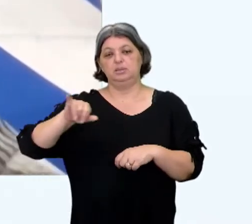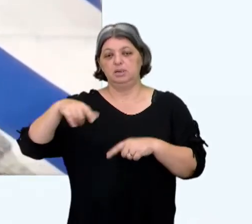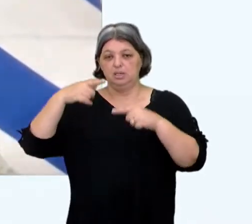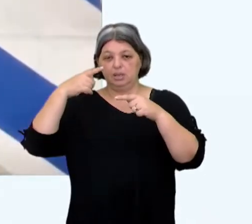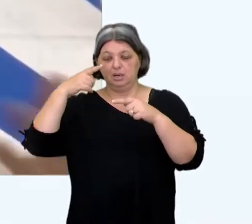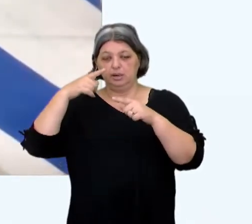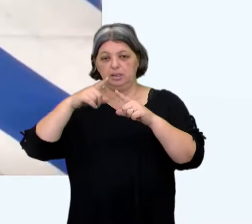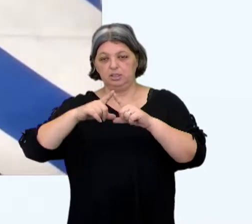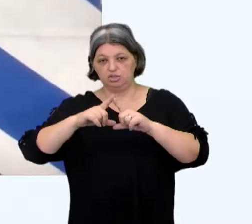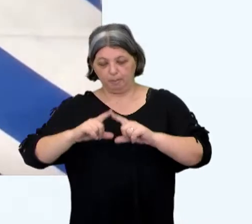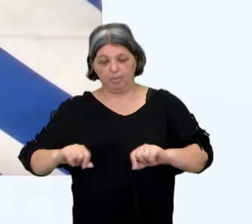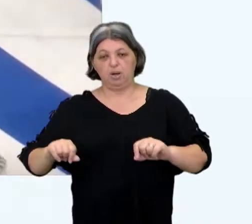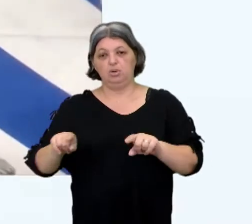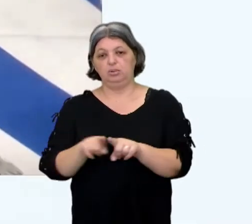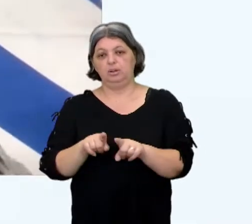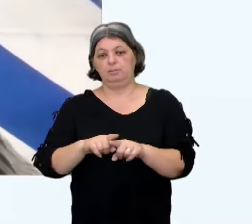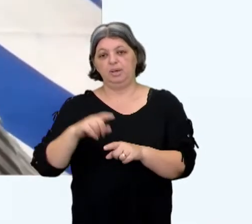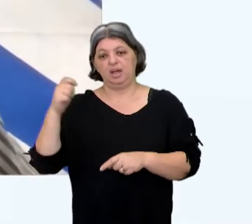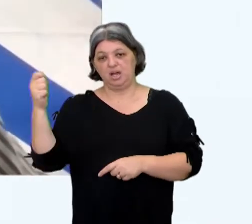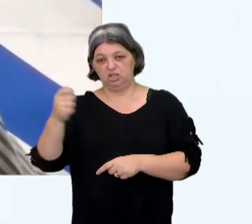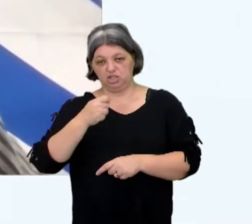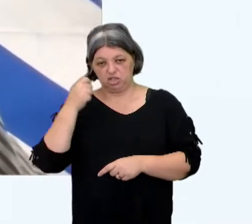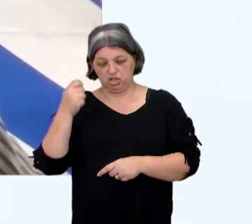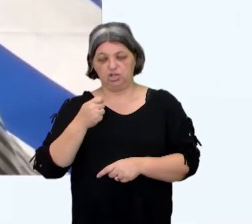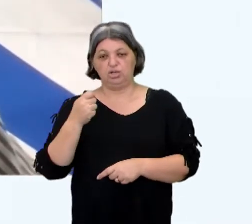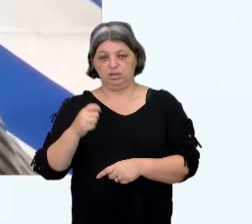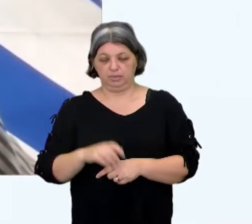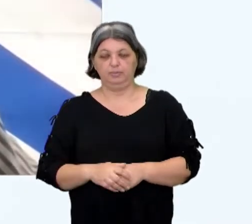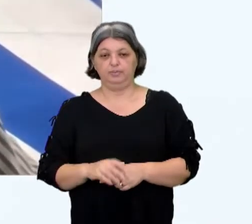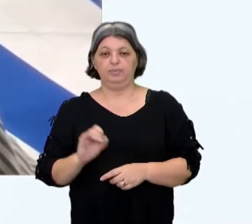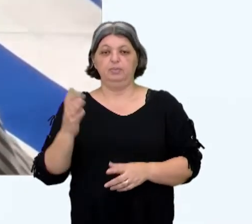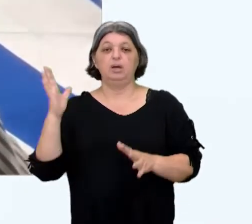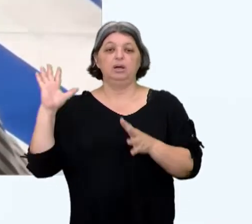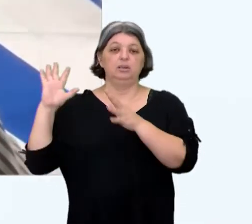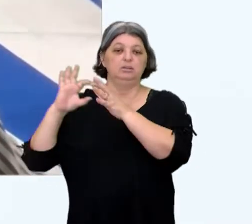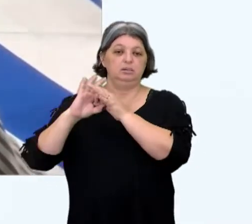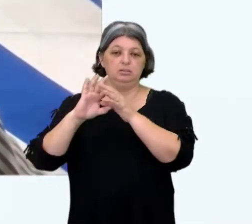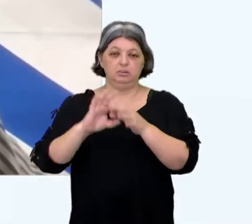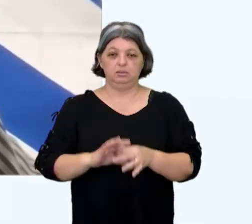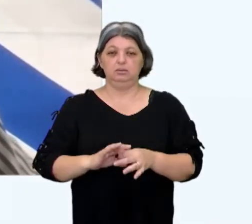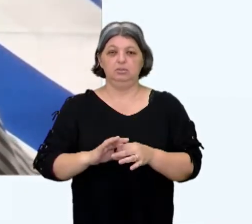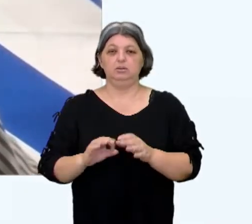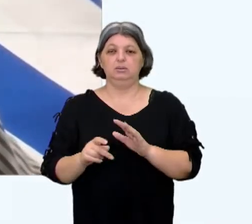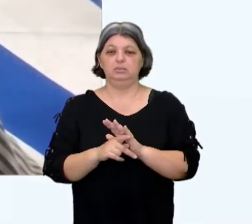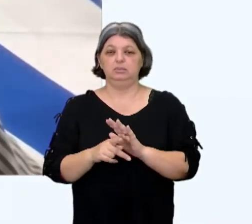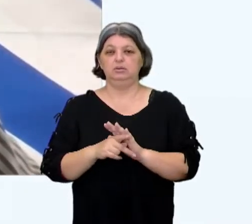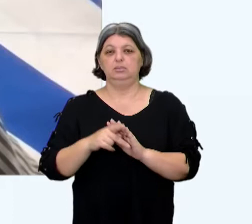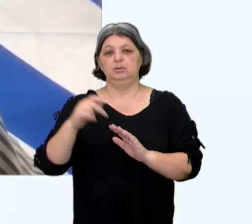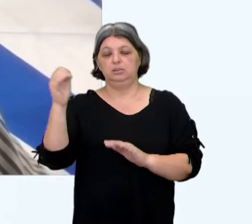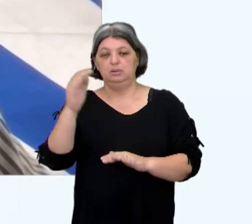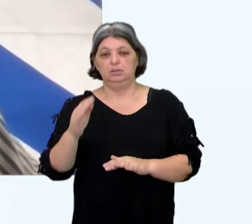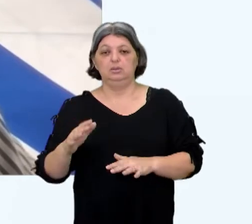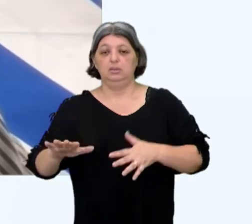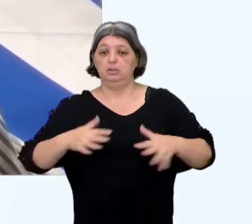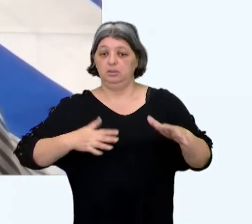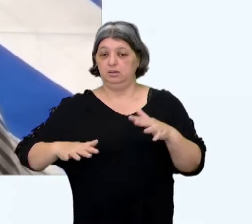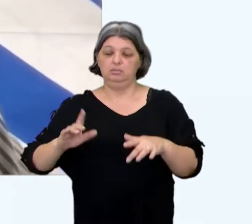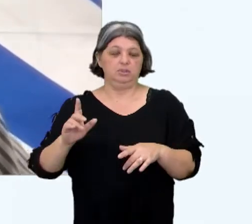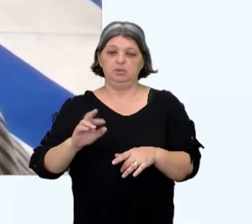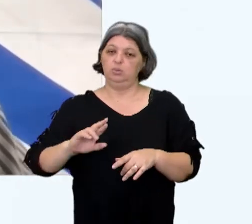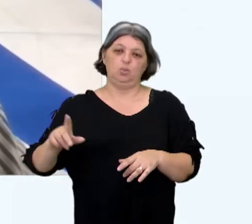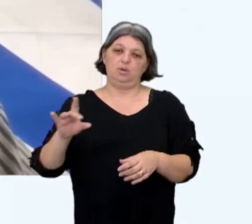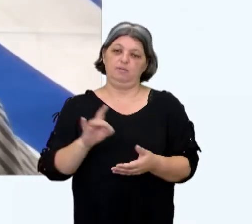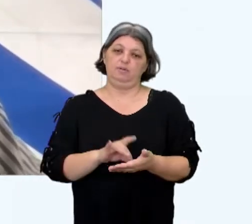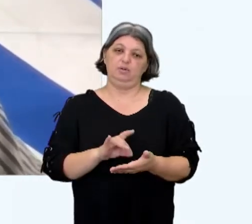E desse contexto que aparece a fama do Brasil de não ter eventos sísmicos. Mas isso não é verdade, porque